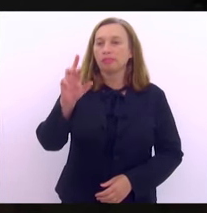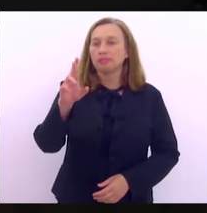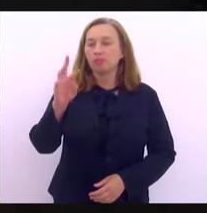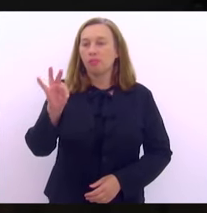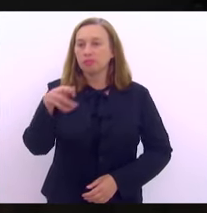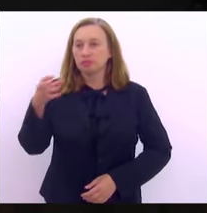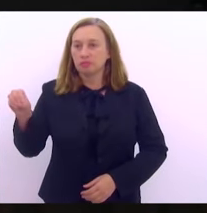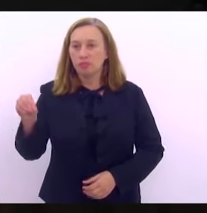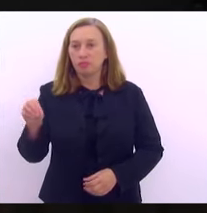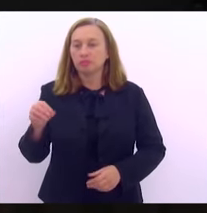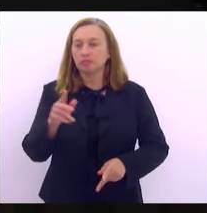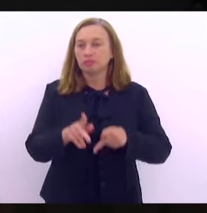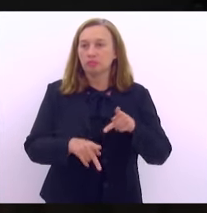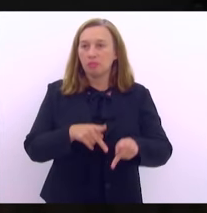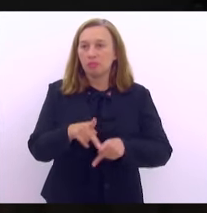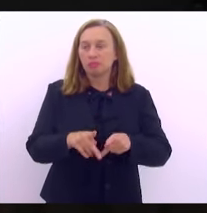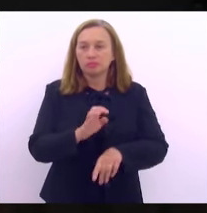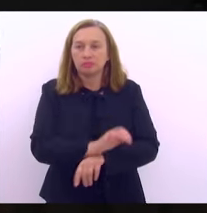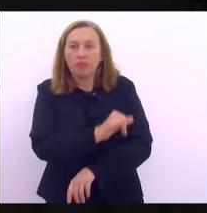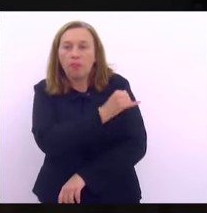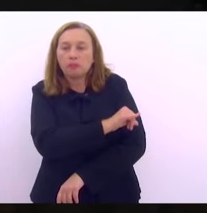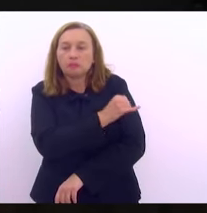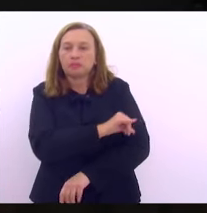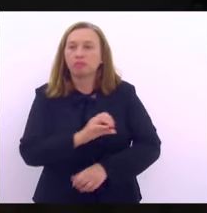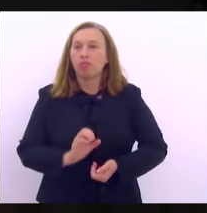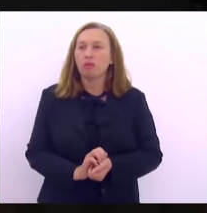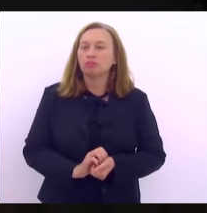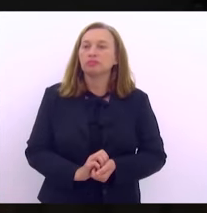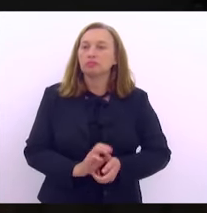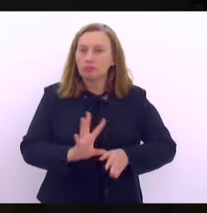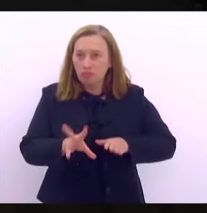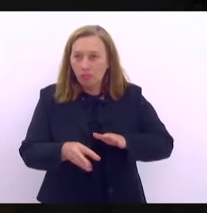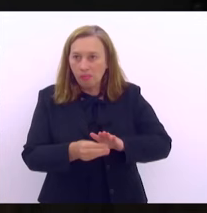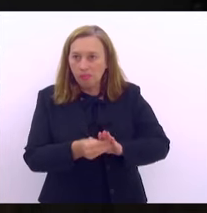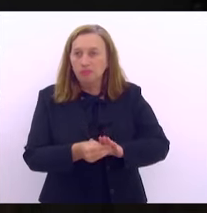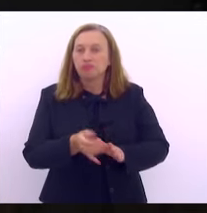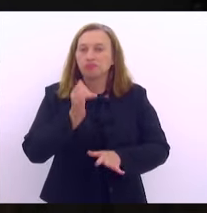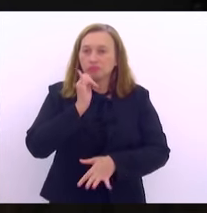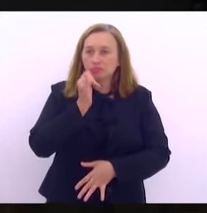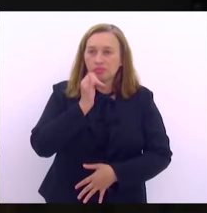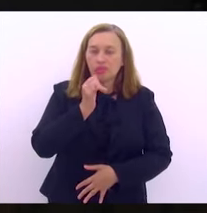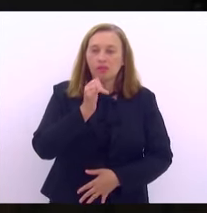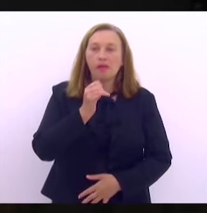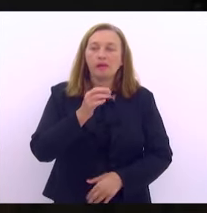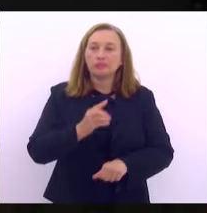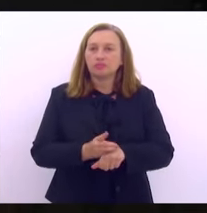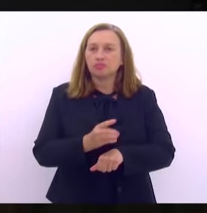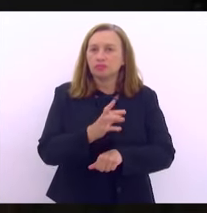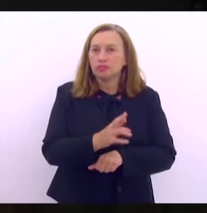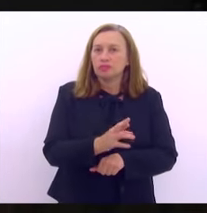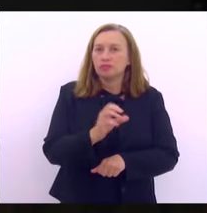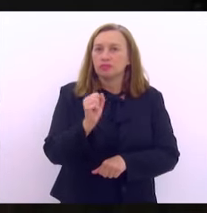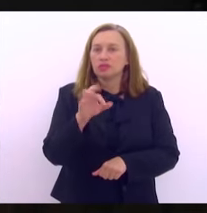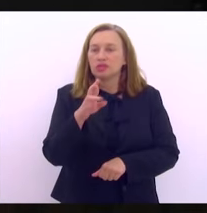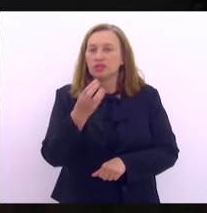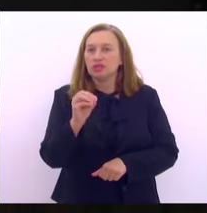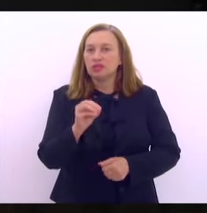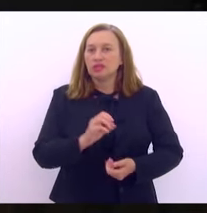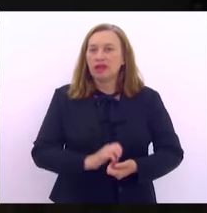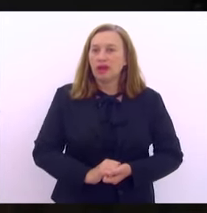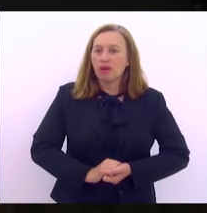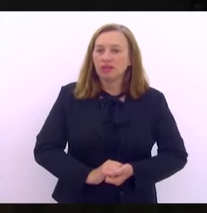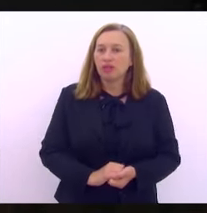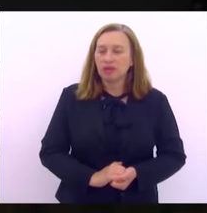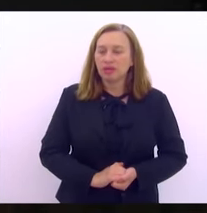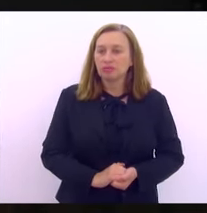Comissão de Constituição e Justiça pela constitucionalidade com emenda. Relator, deputado doutor Serginho. Pendente de pareceres